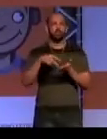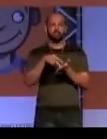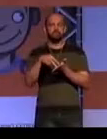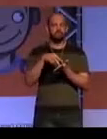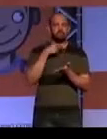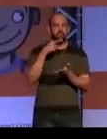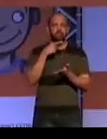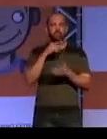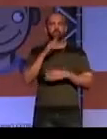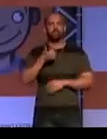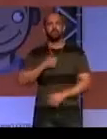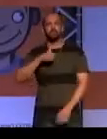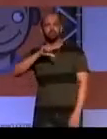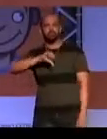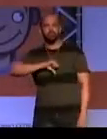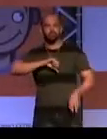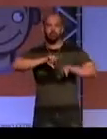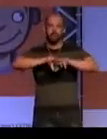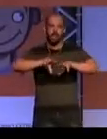autoestima e outros.